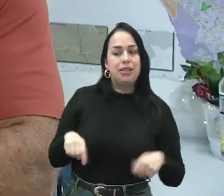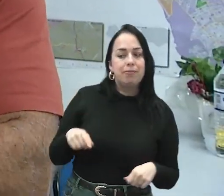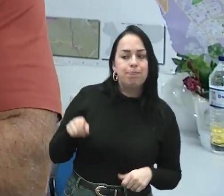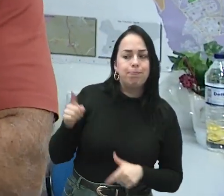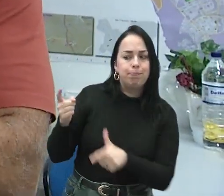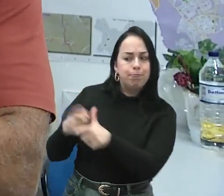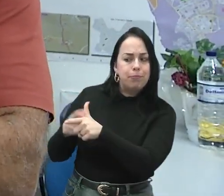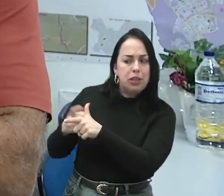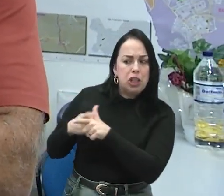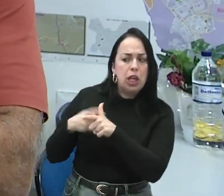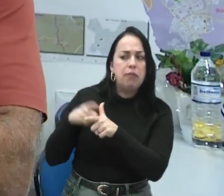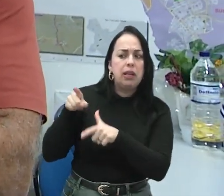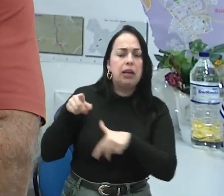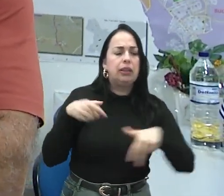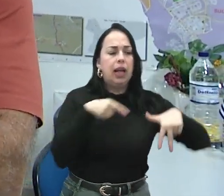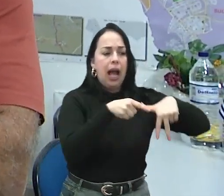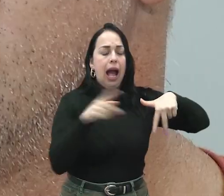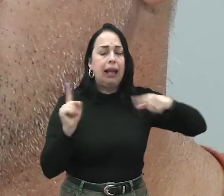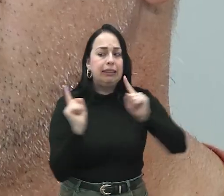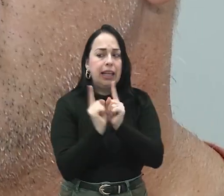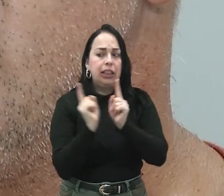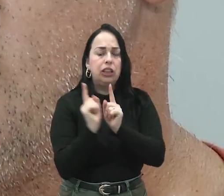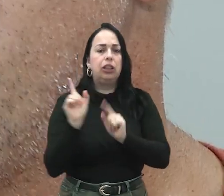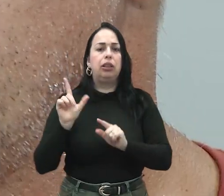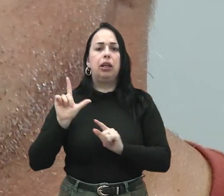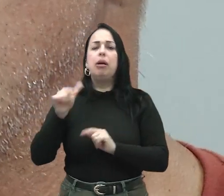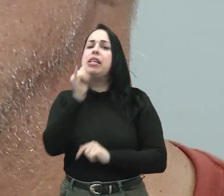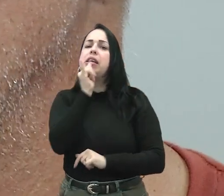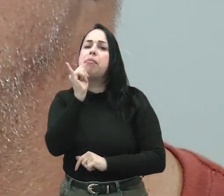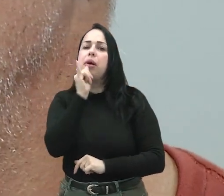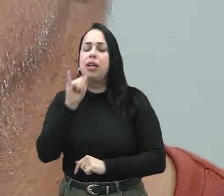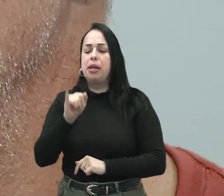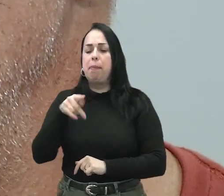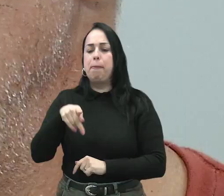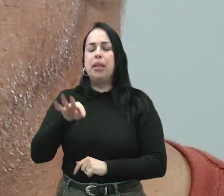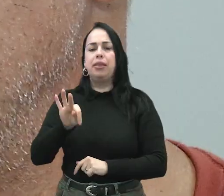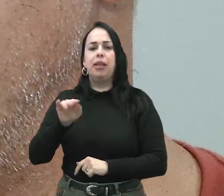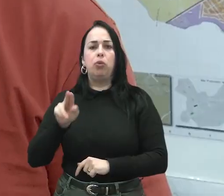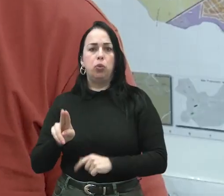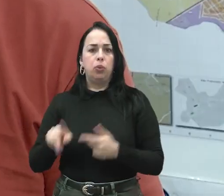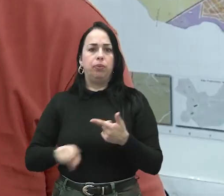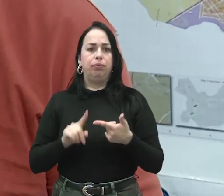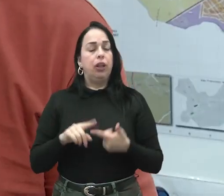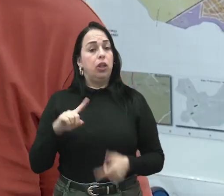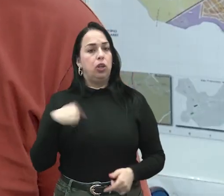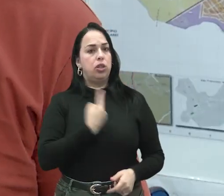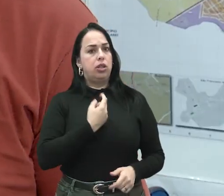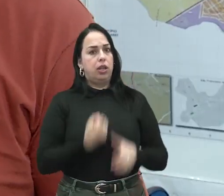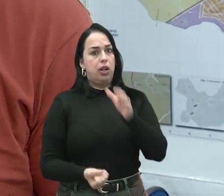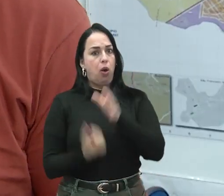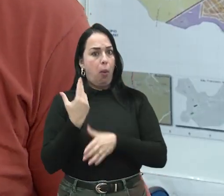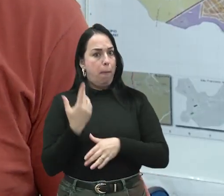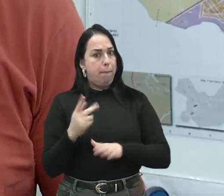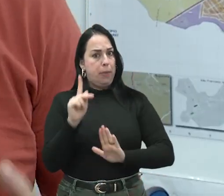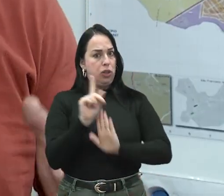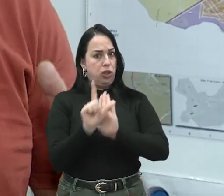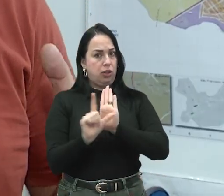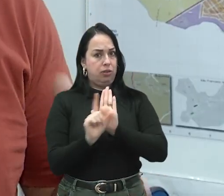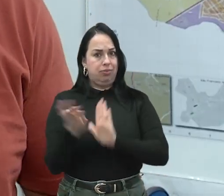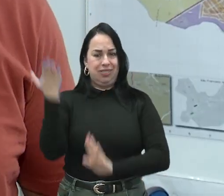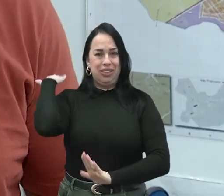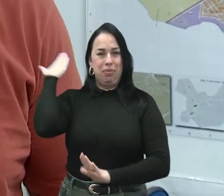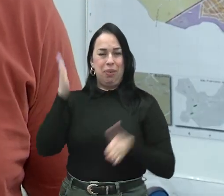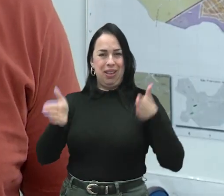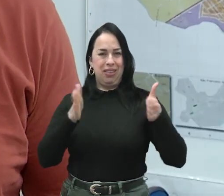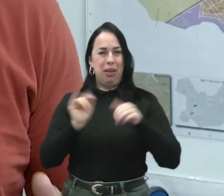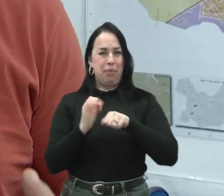de dívidas com o município, como IPTU e ISS. A gente criou esse projeto justamente na